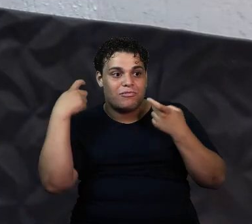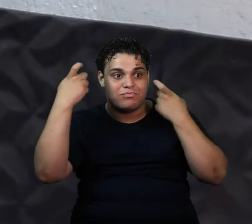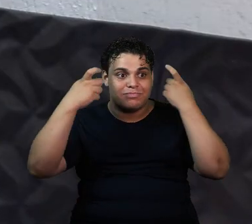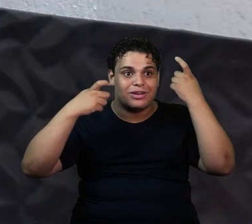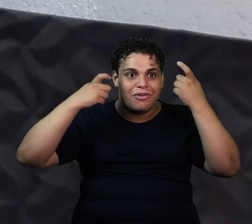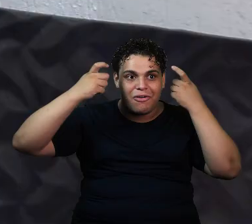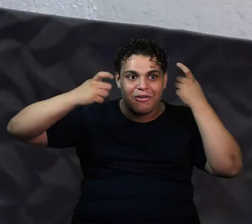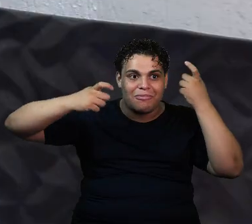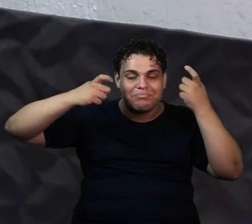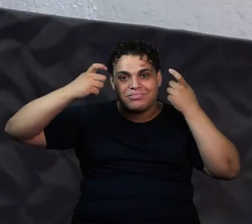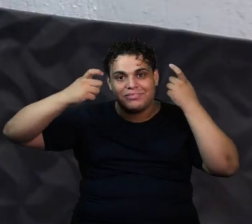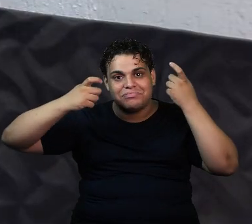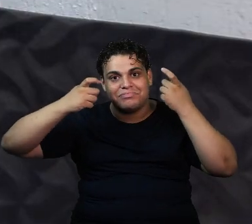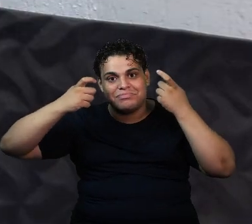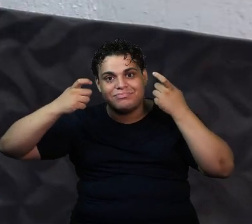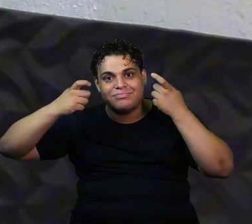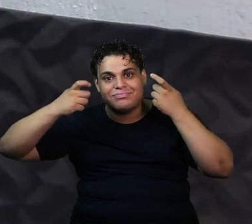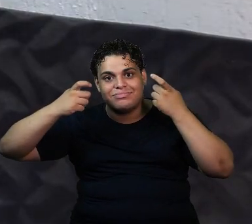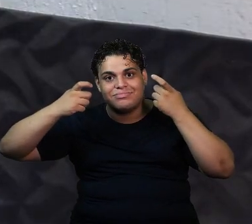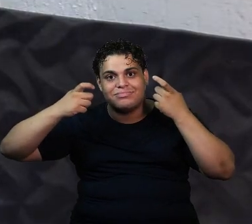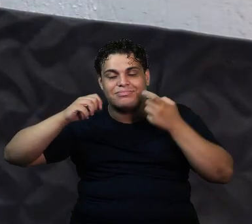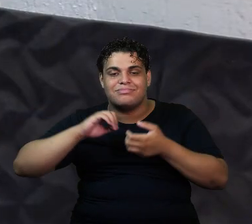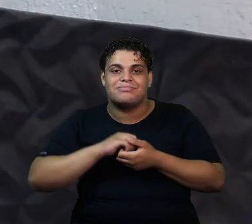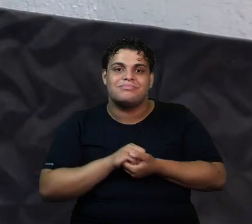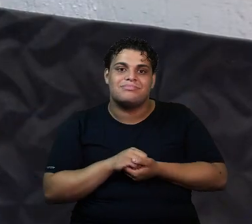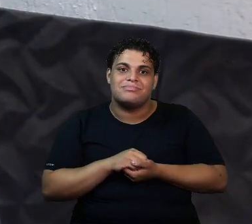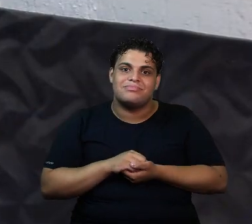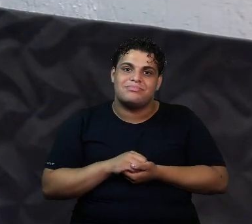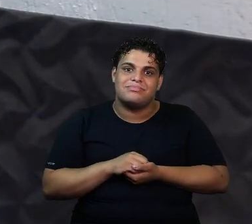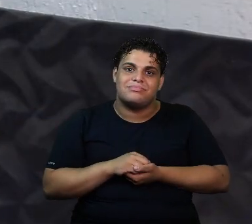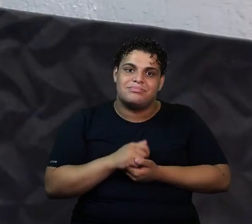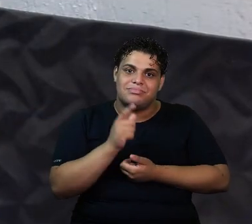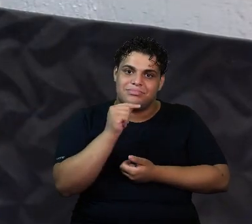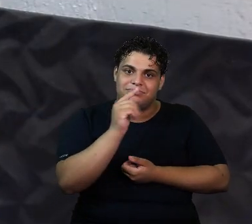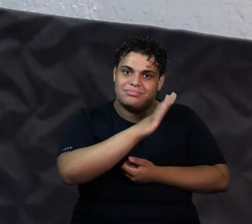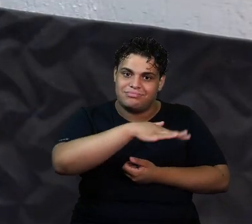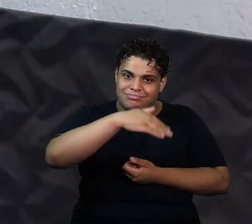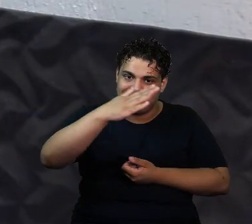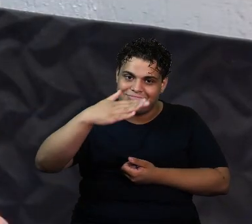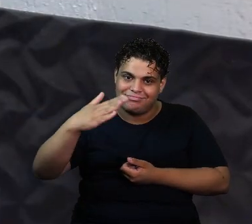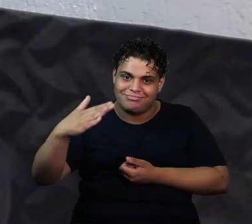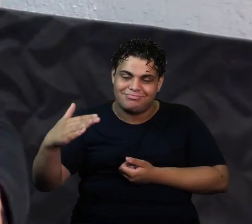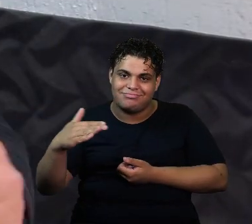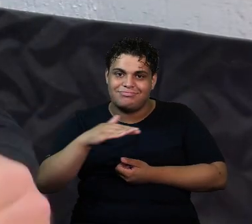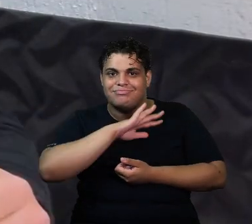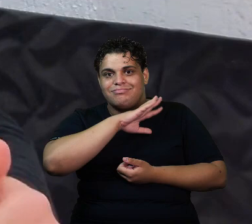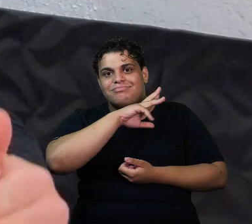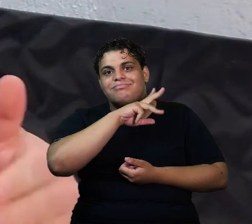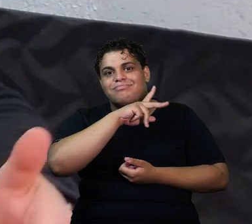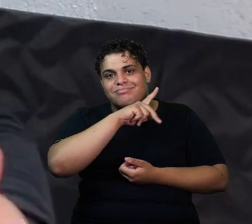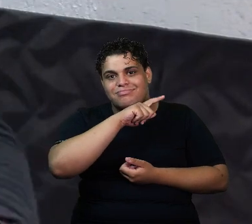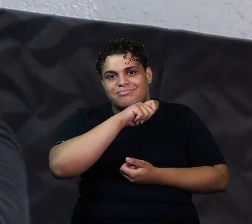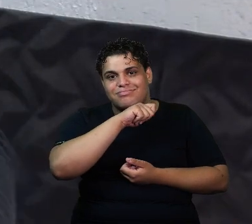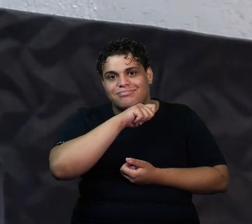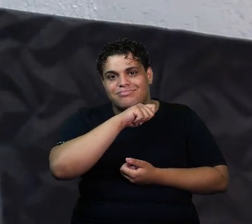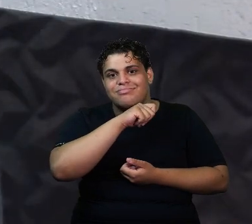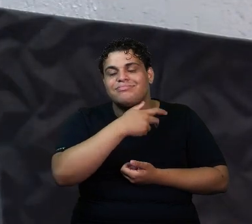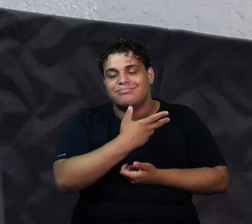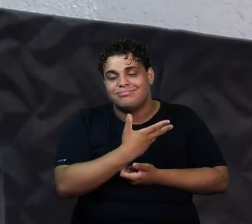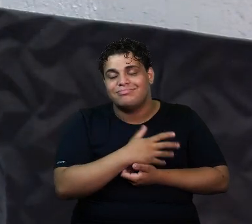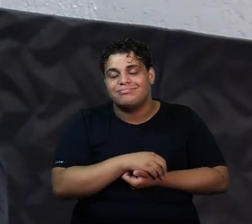preocupar, né? Genuinamente com aquele oceano, com aqueles animais. E no Reino de Azul a gente também